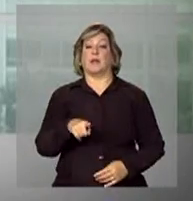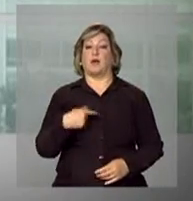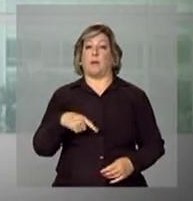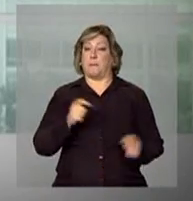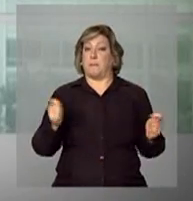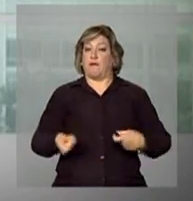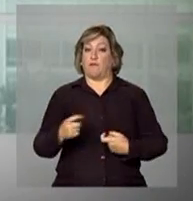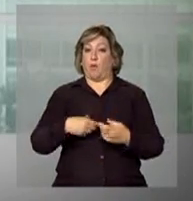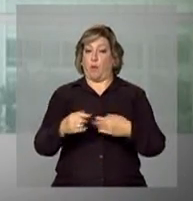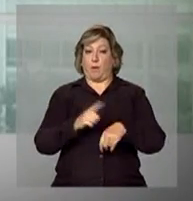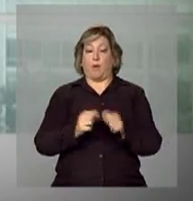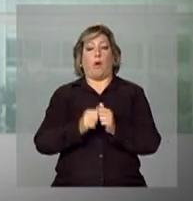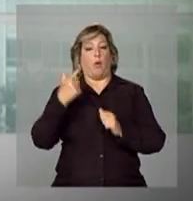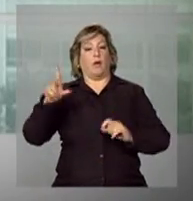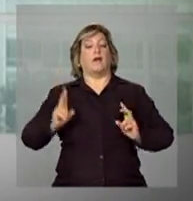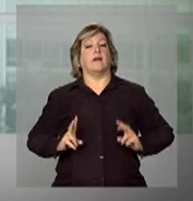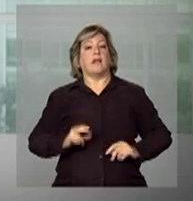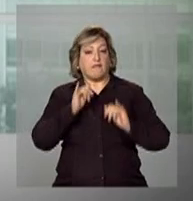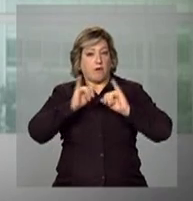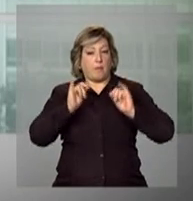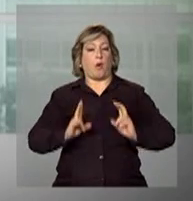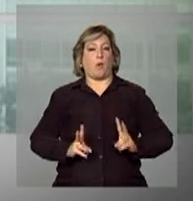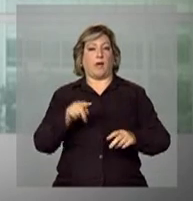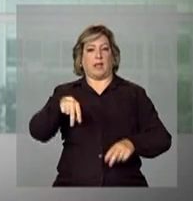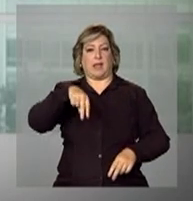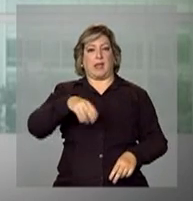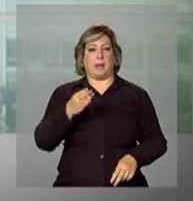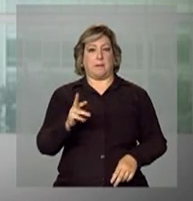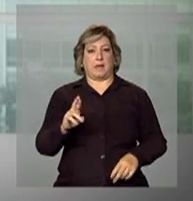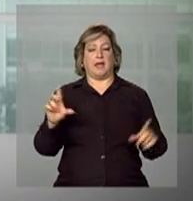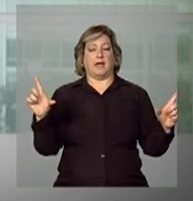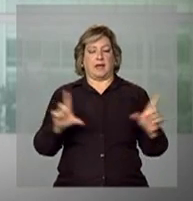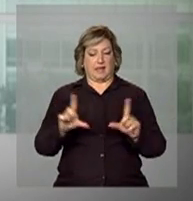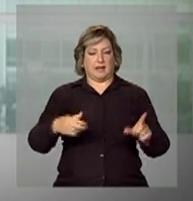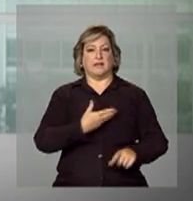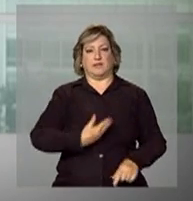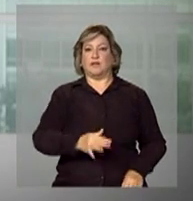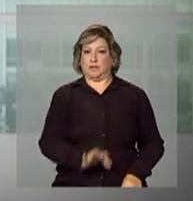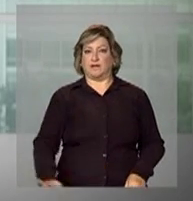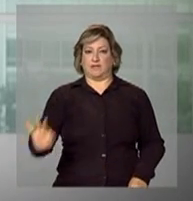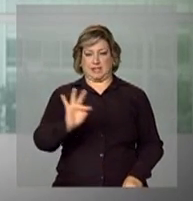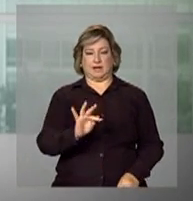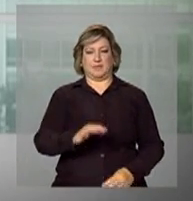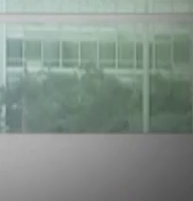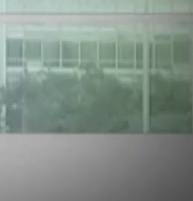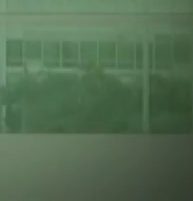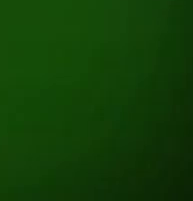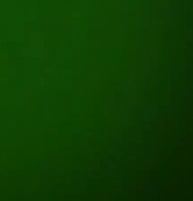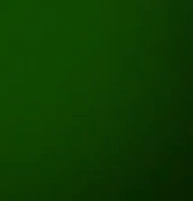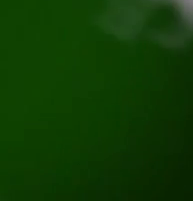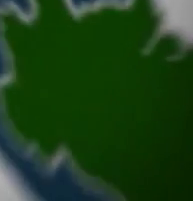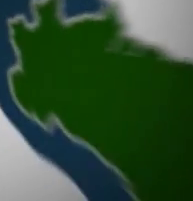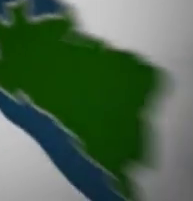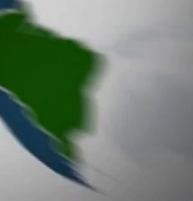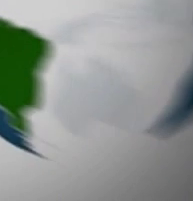Podemos voltar a qualquer momento com outras informações. Continue com a gente, NBR e a TV do Governo Federal.